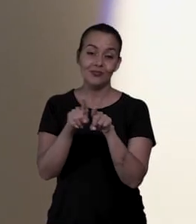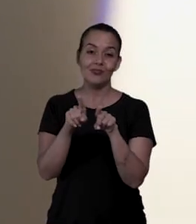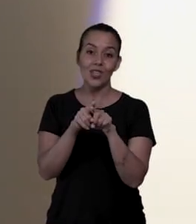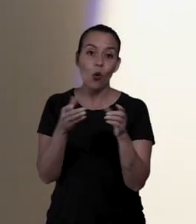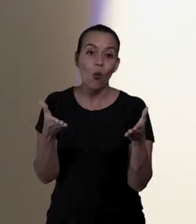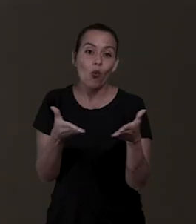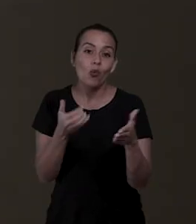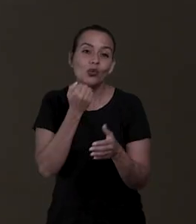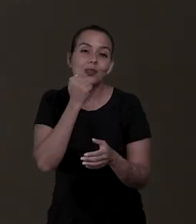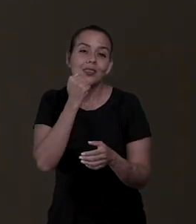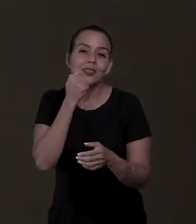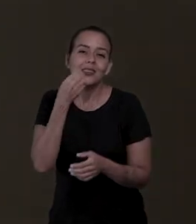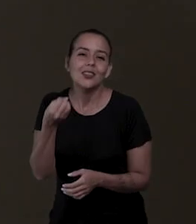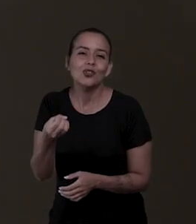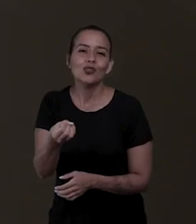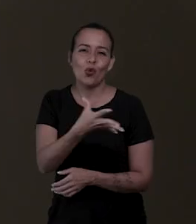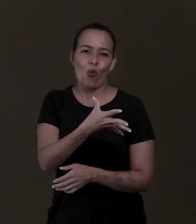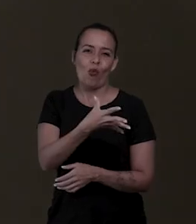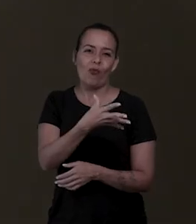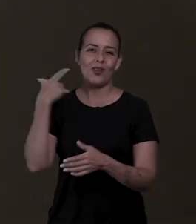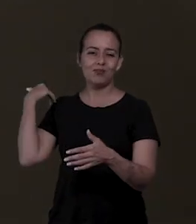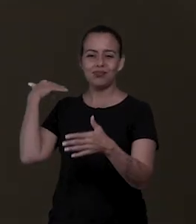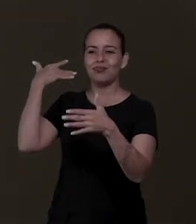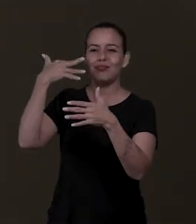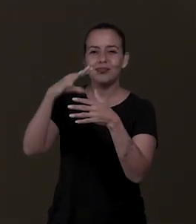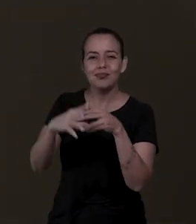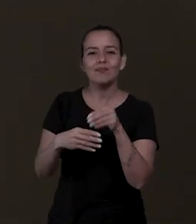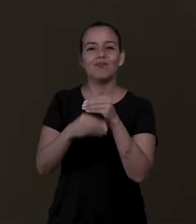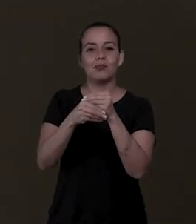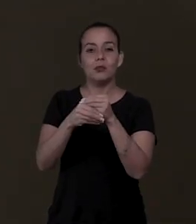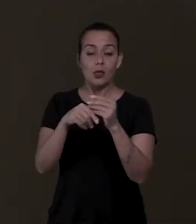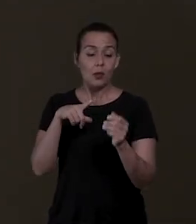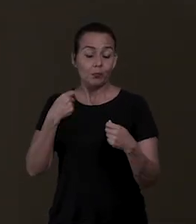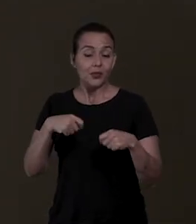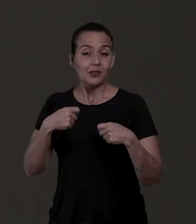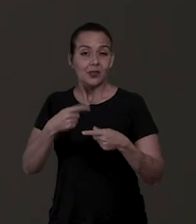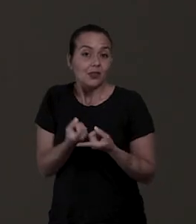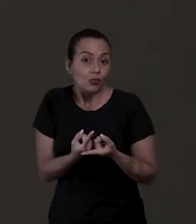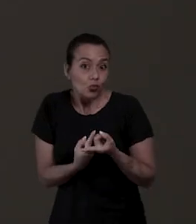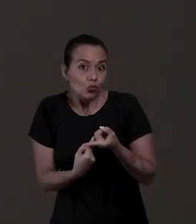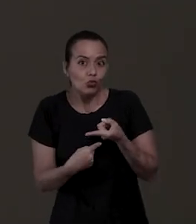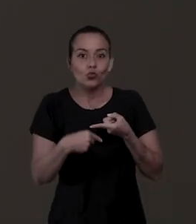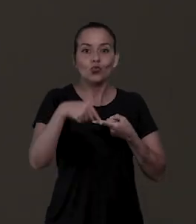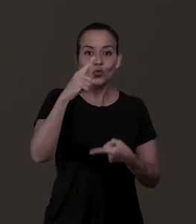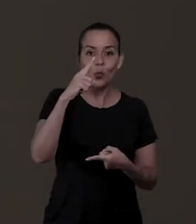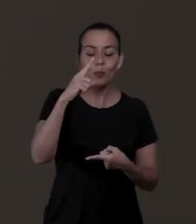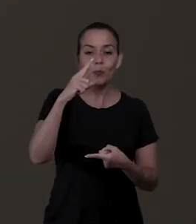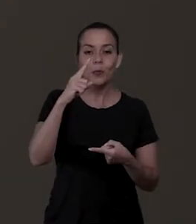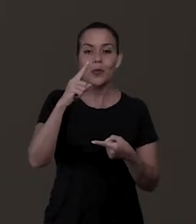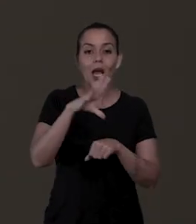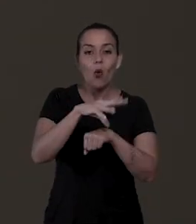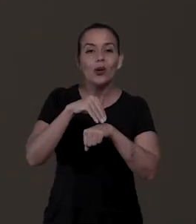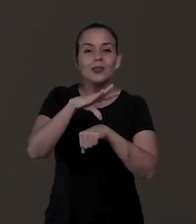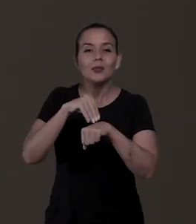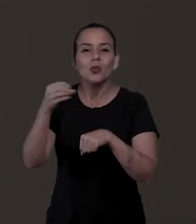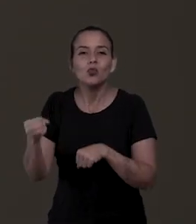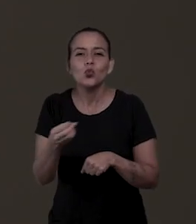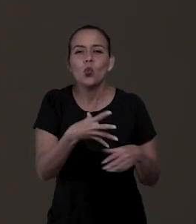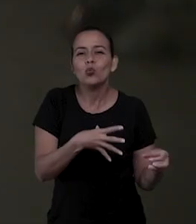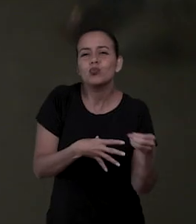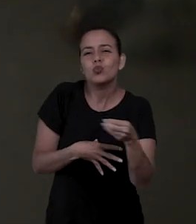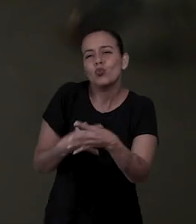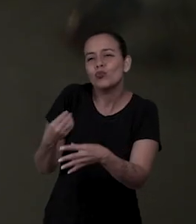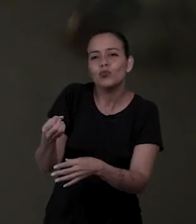superar essa construção de conhecimento das coisas numa perspectiva binarista, né? e